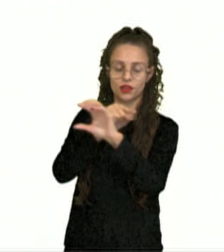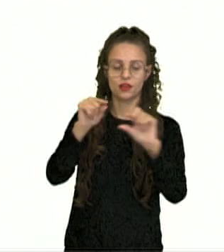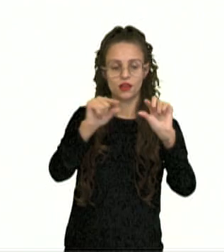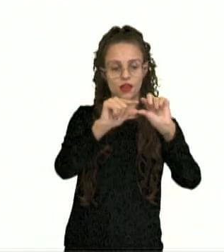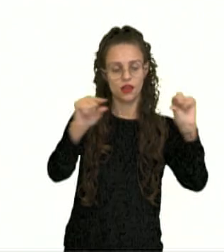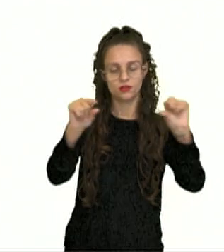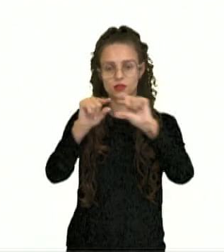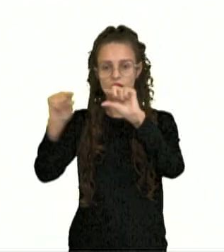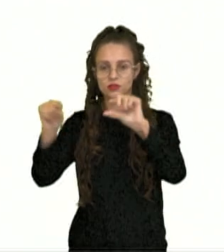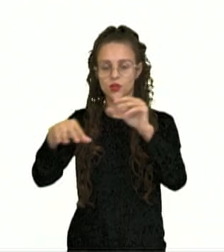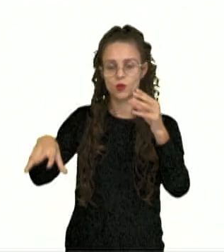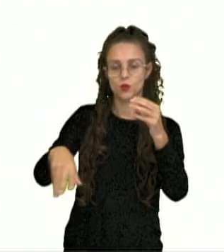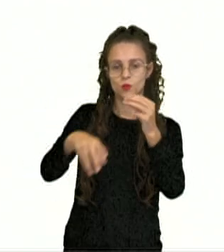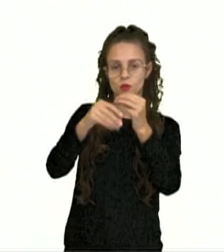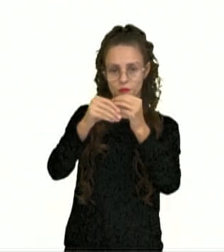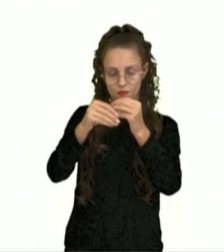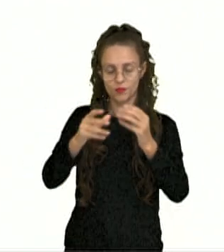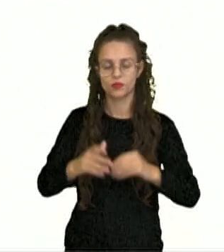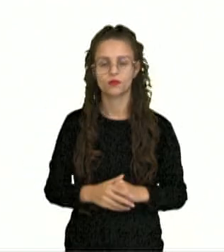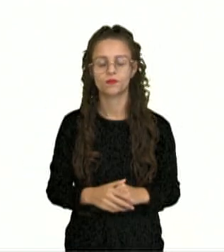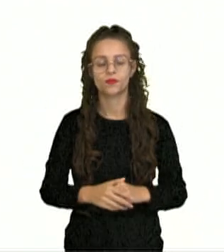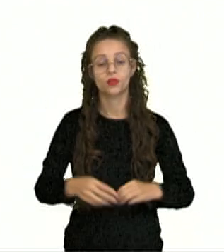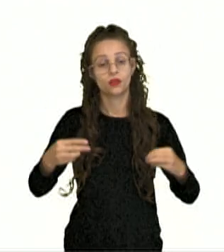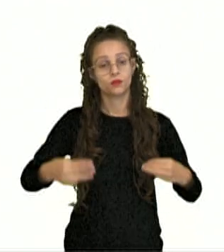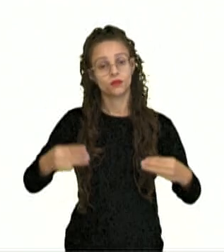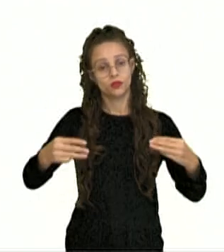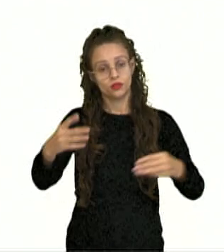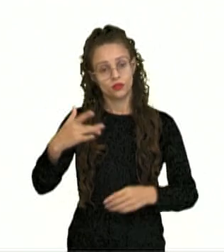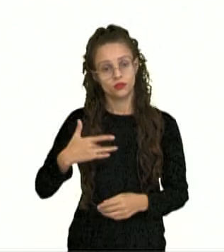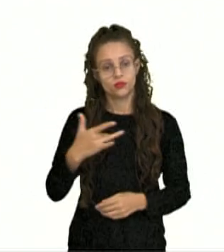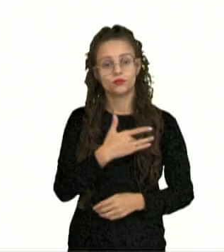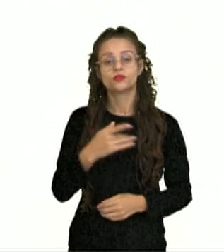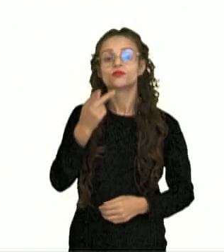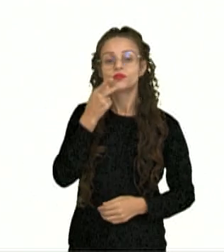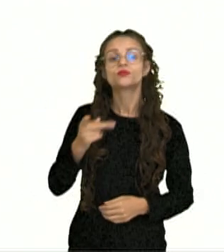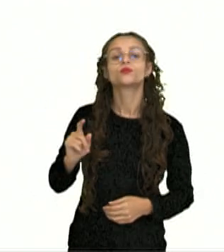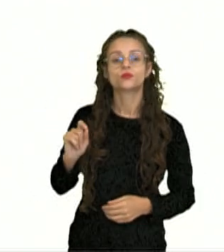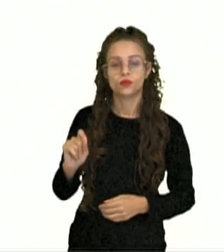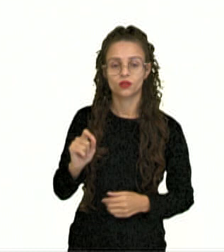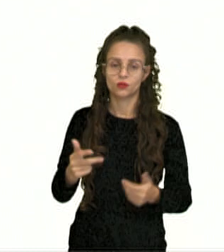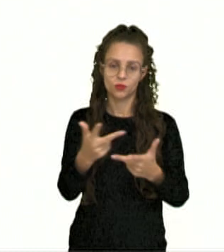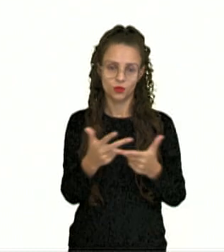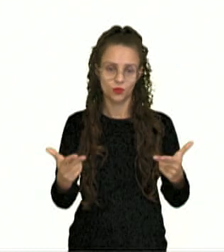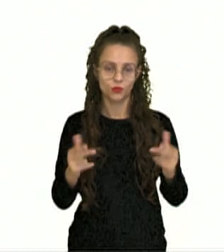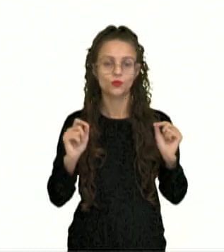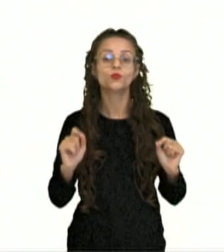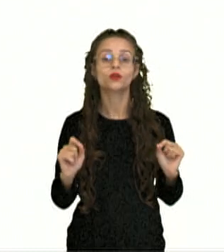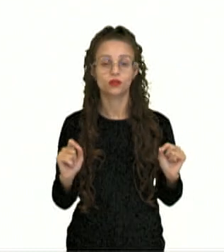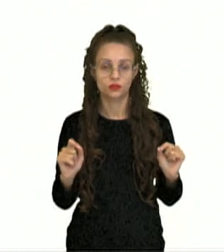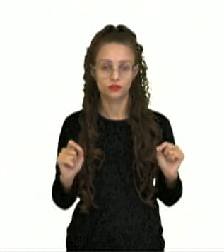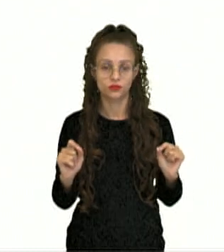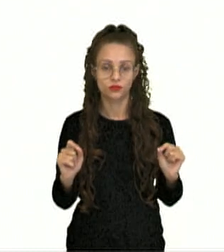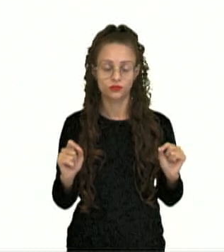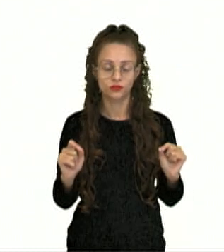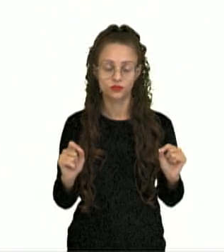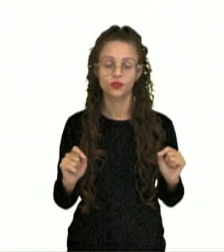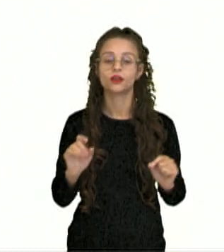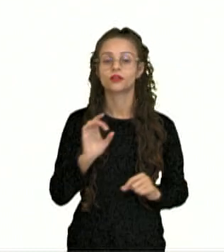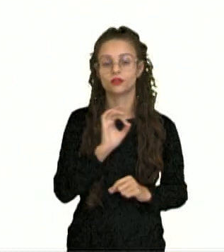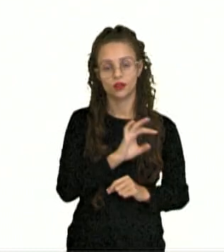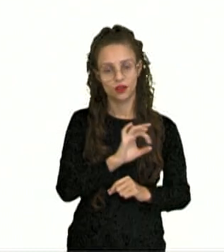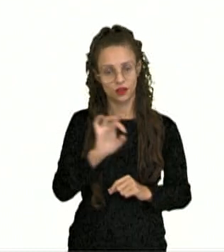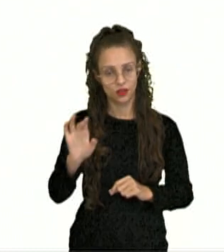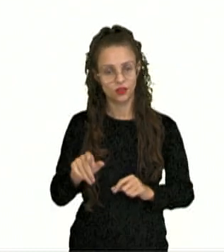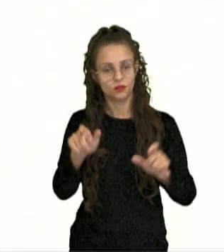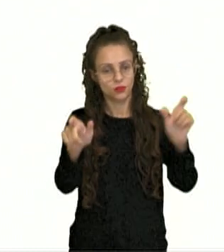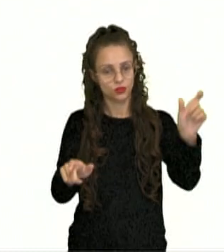complementa o sentido da outra. O Ministério da Saúde disse o quê? Alguma coisa. O quê? Que cada um